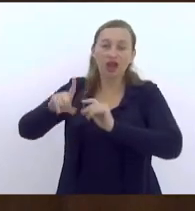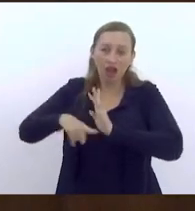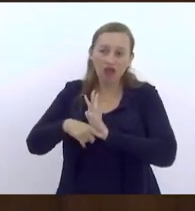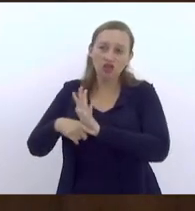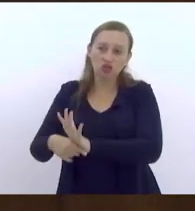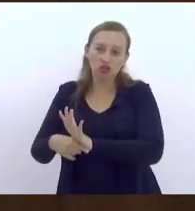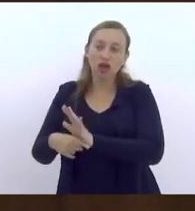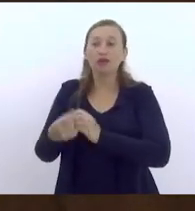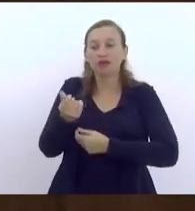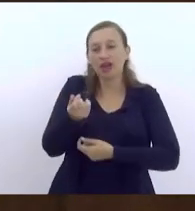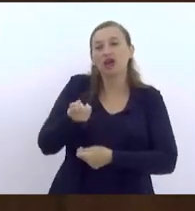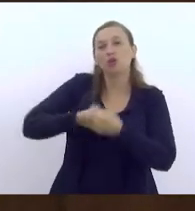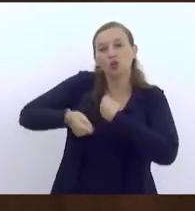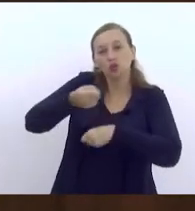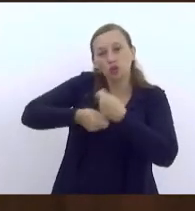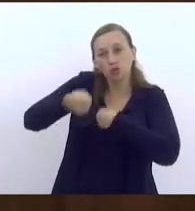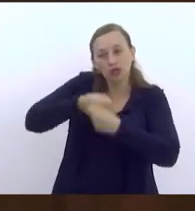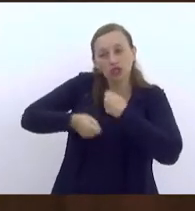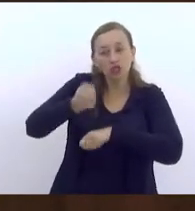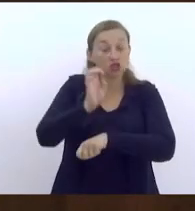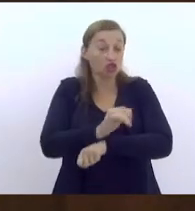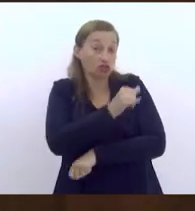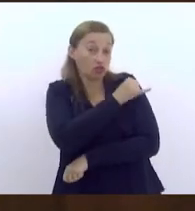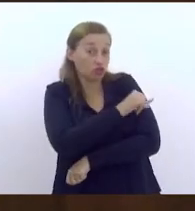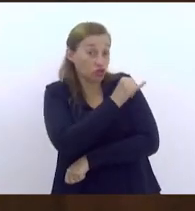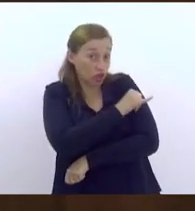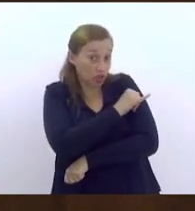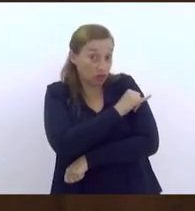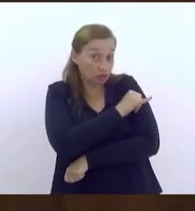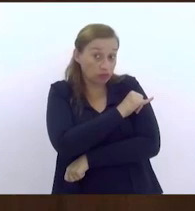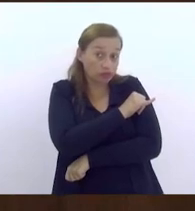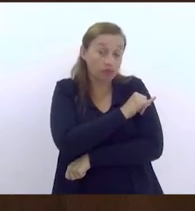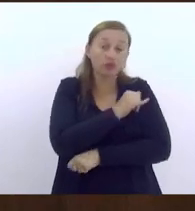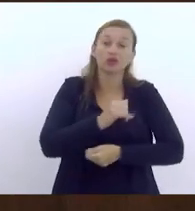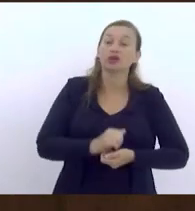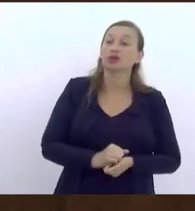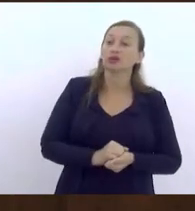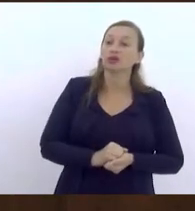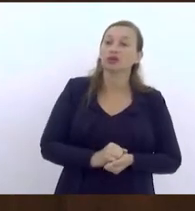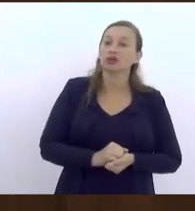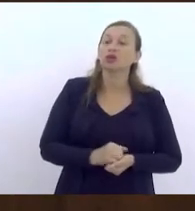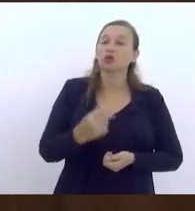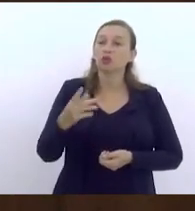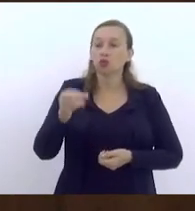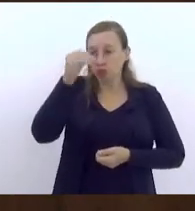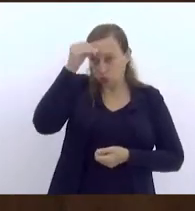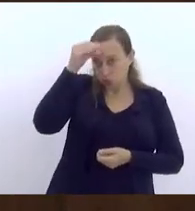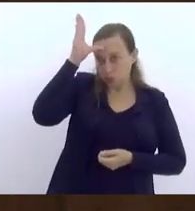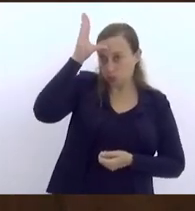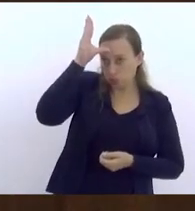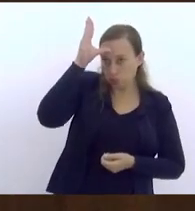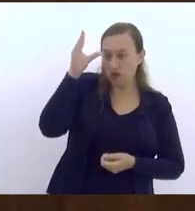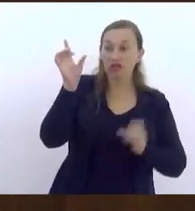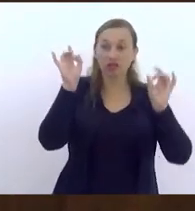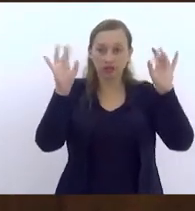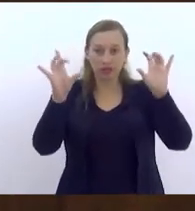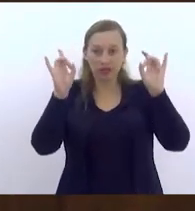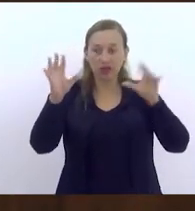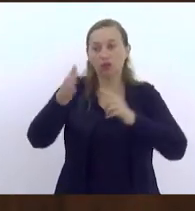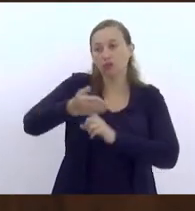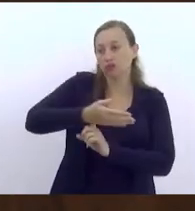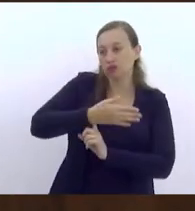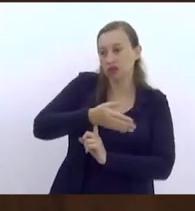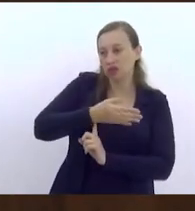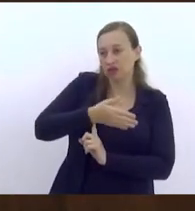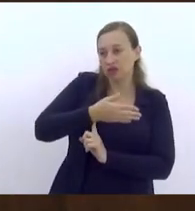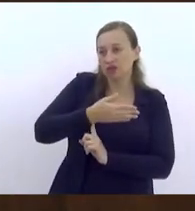para a economia do Estado do Rio de Janeiro, através do seu conhecimento, em especial em tecnologia